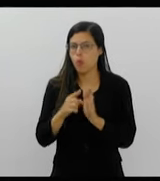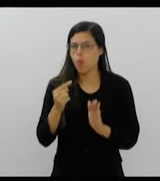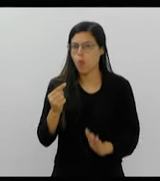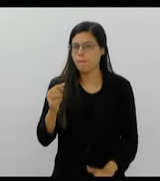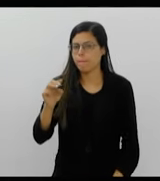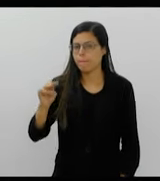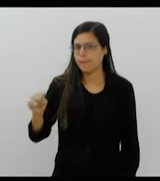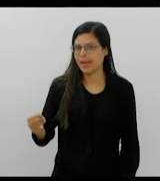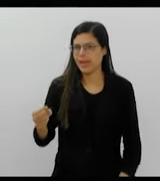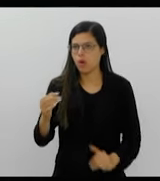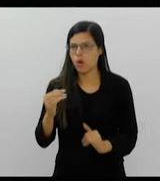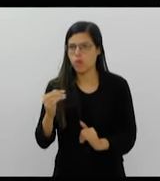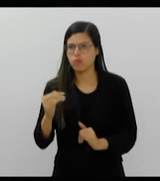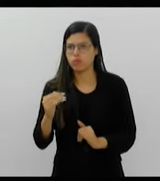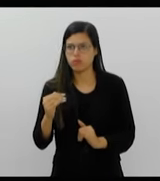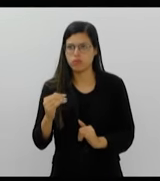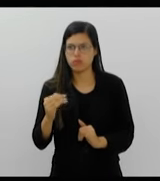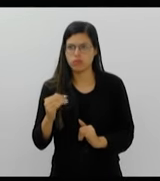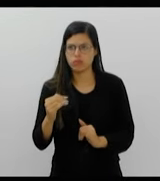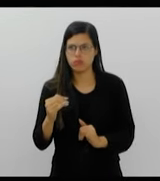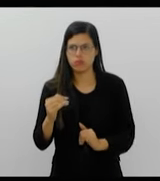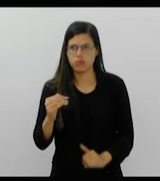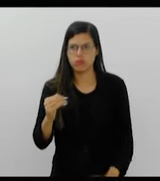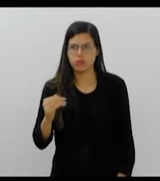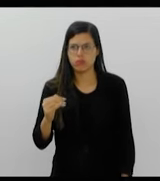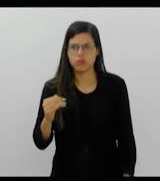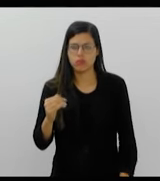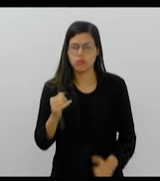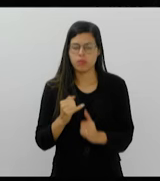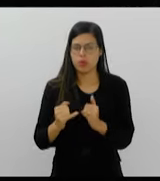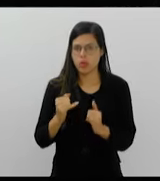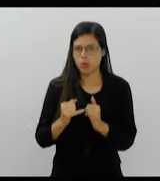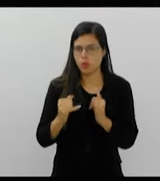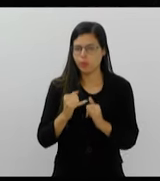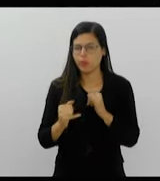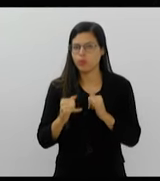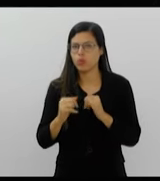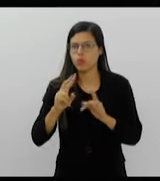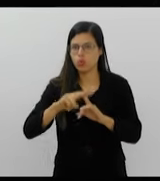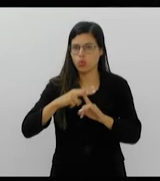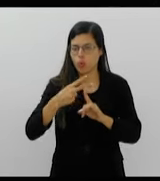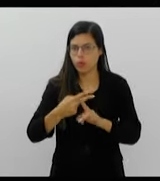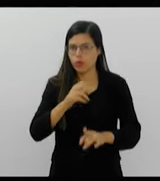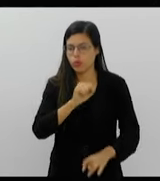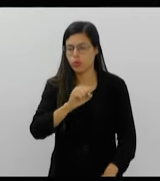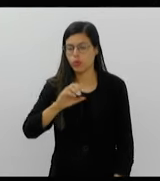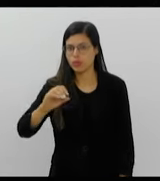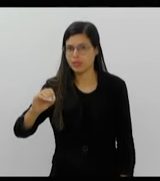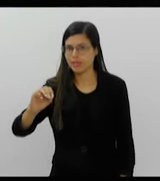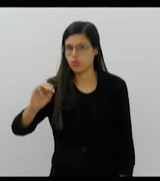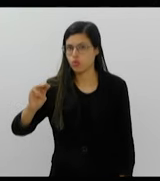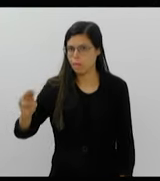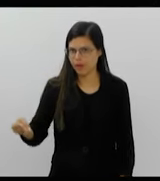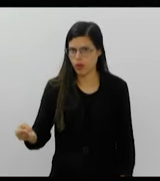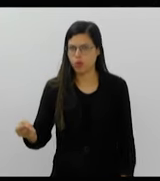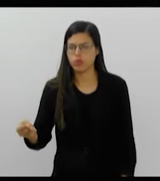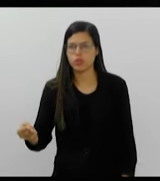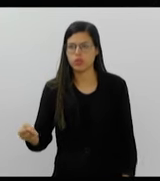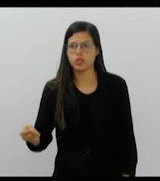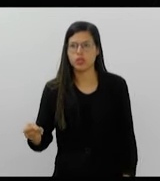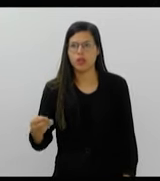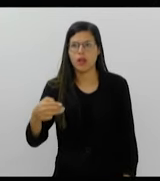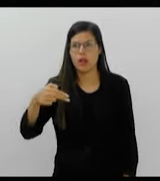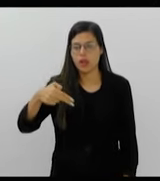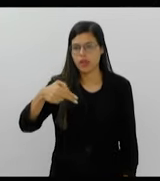R$ 1,5 bilhão, o dobro dos 800 milhões. Mas a concessionária, que é a